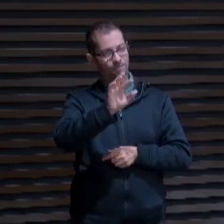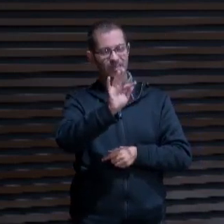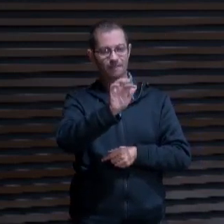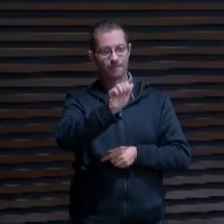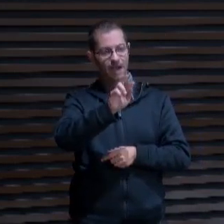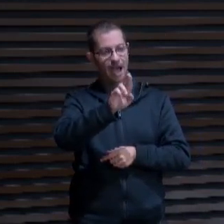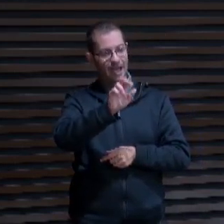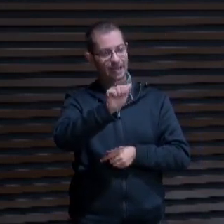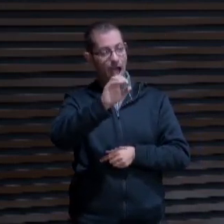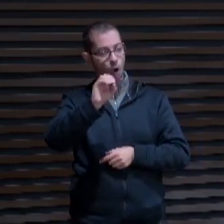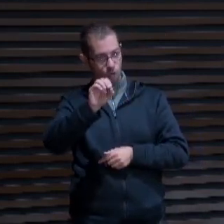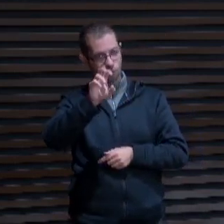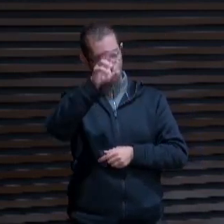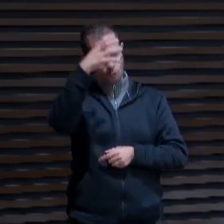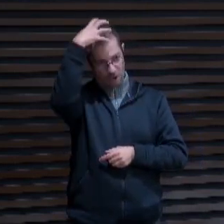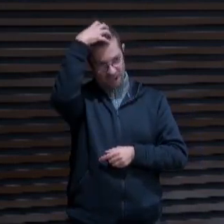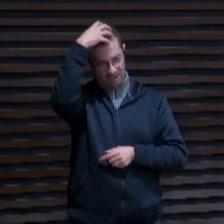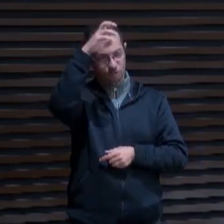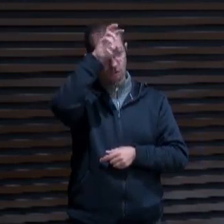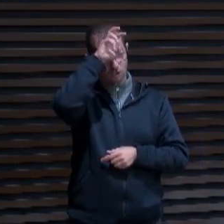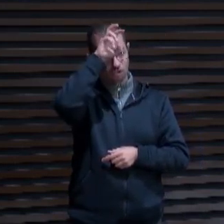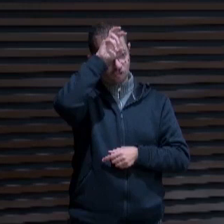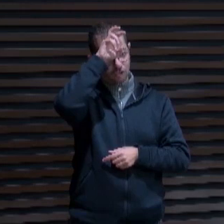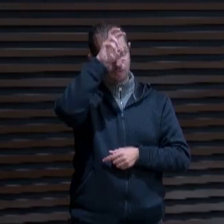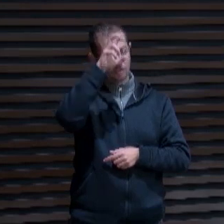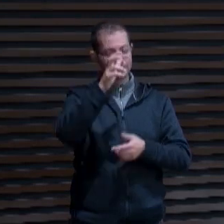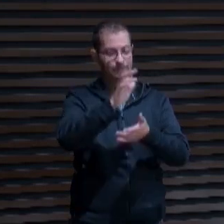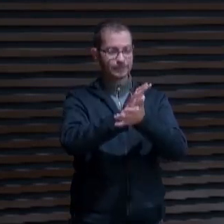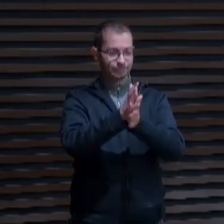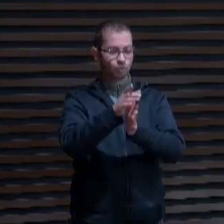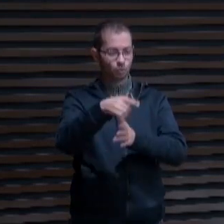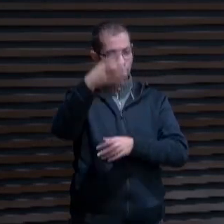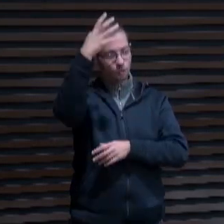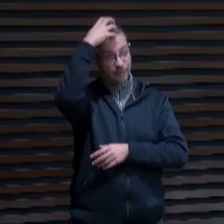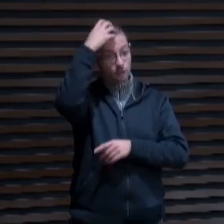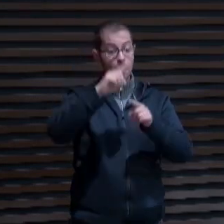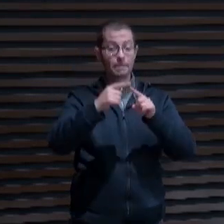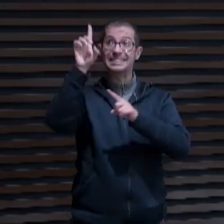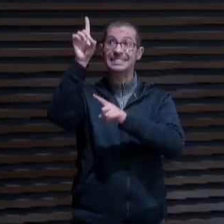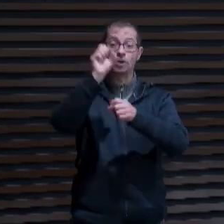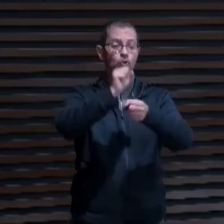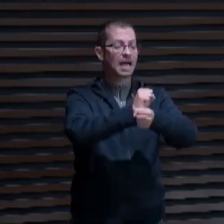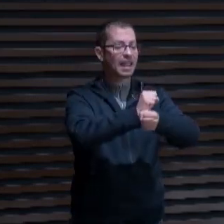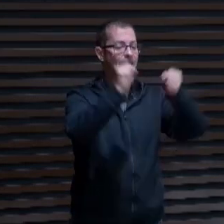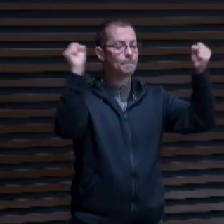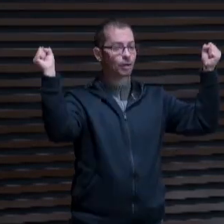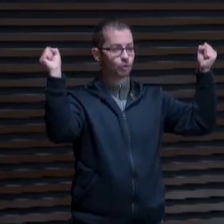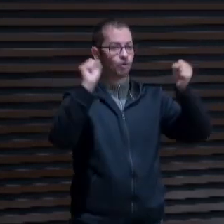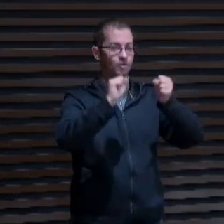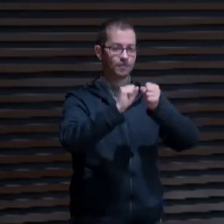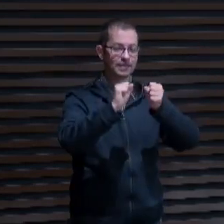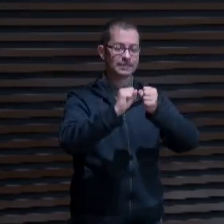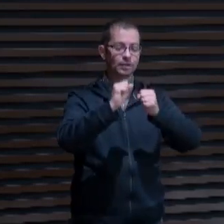passaram 400 anos, mas Deus os libertou com mão poderosa, realizando grandes